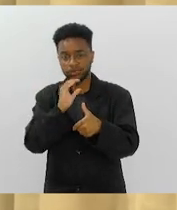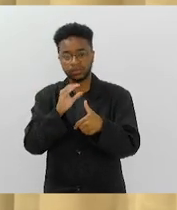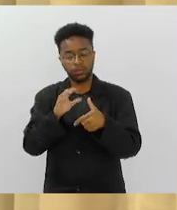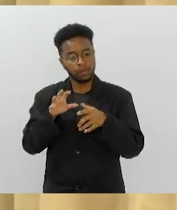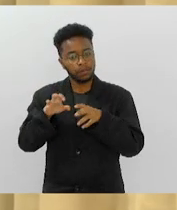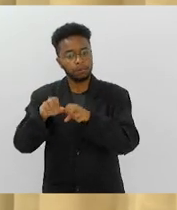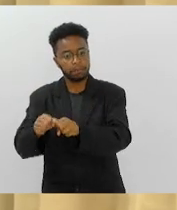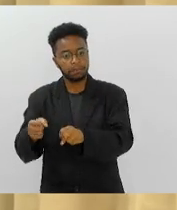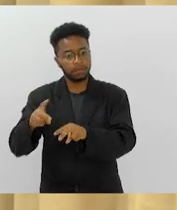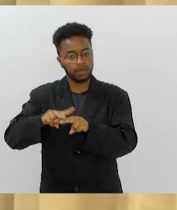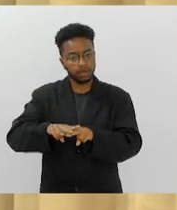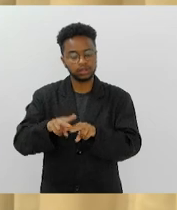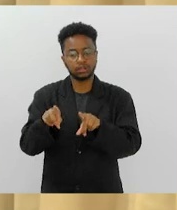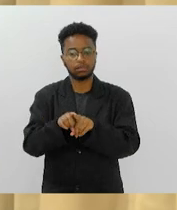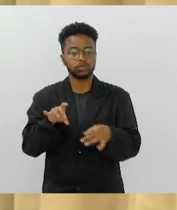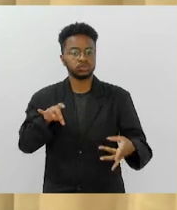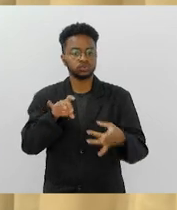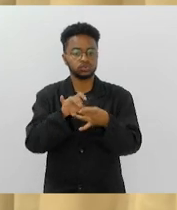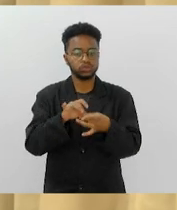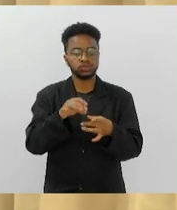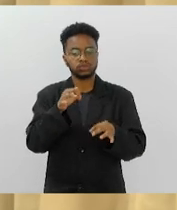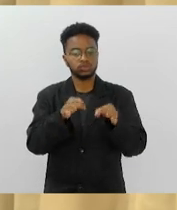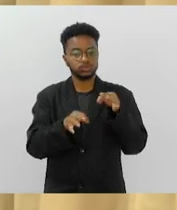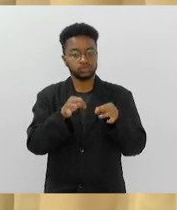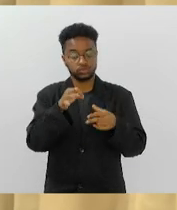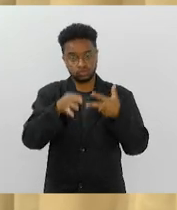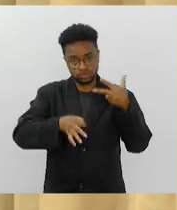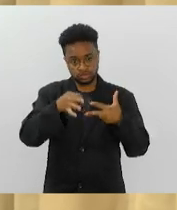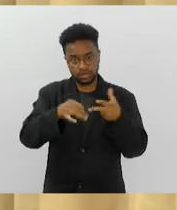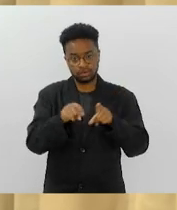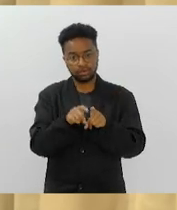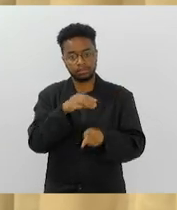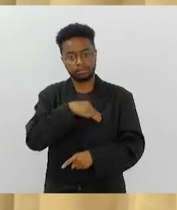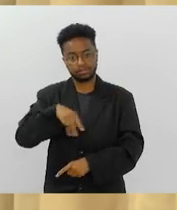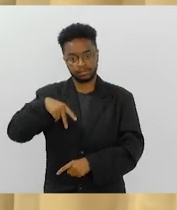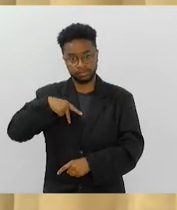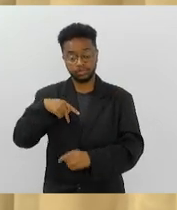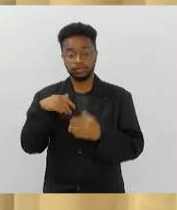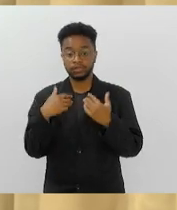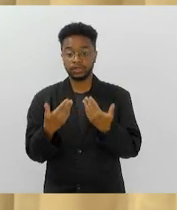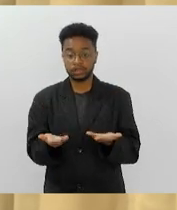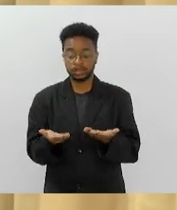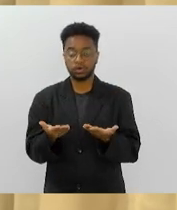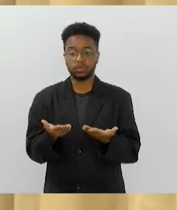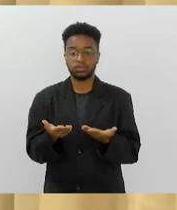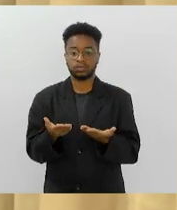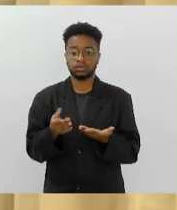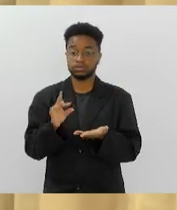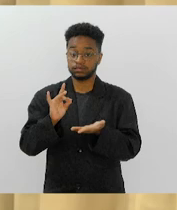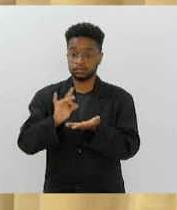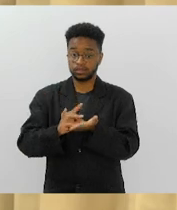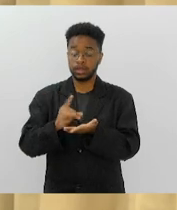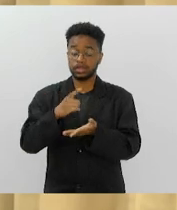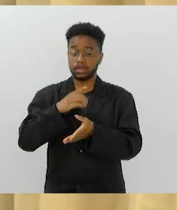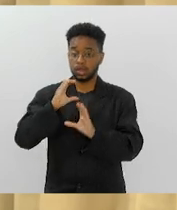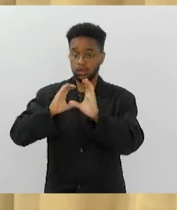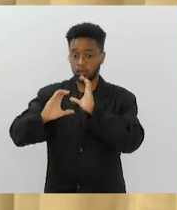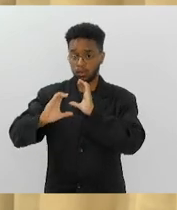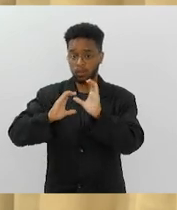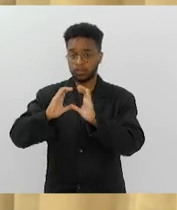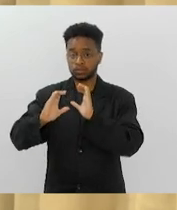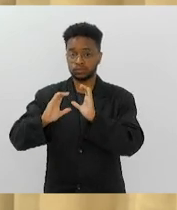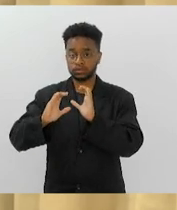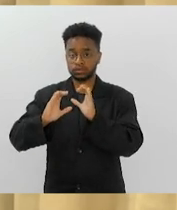já com o Judiciário, com o Ministério Público. Então, na realidade, há essa comunicação entre